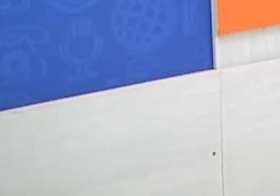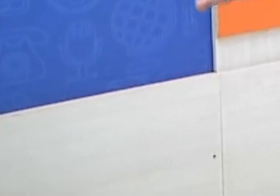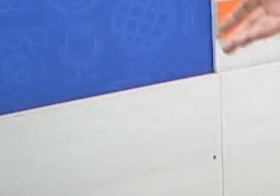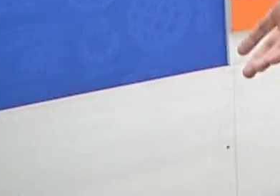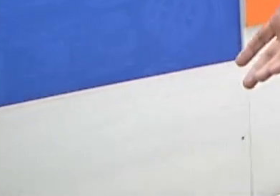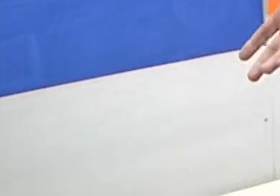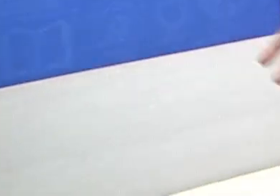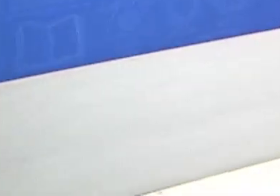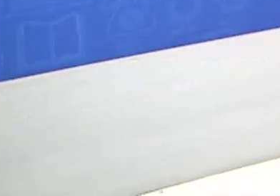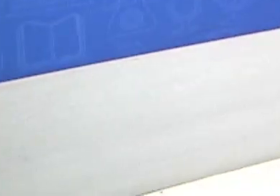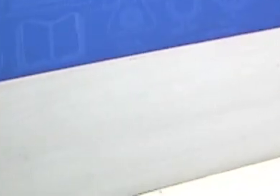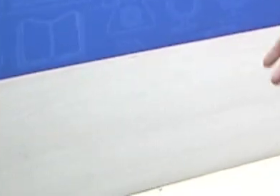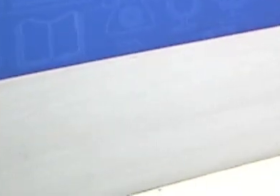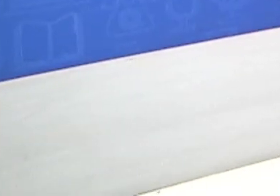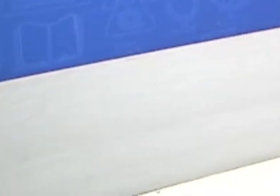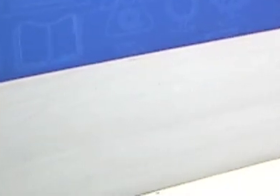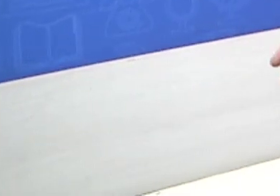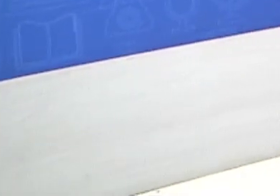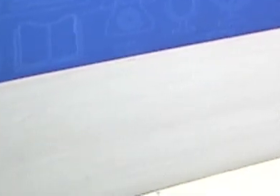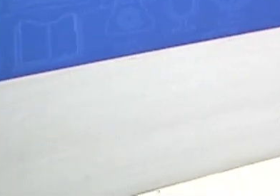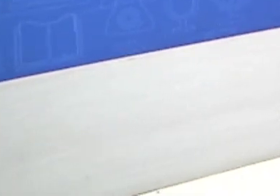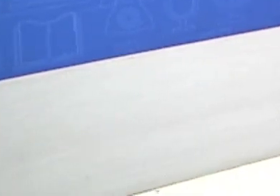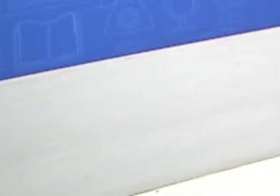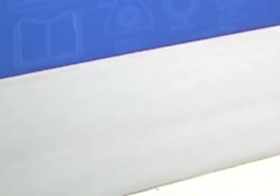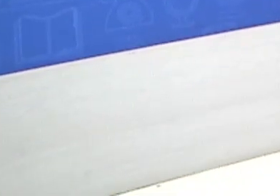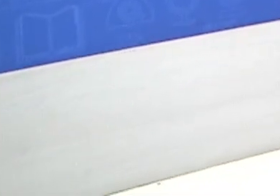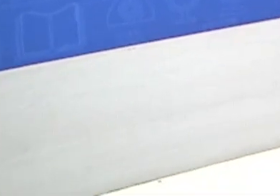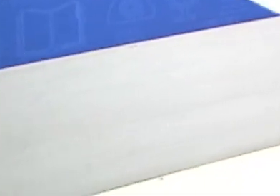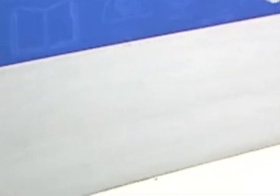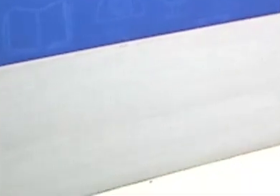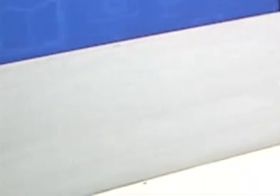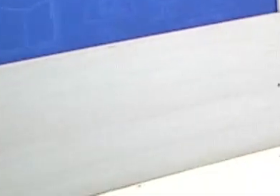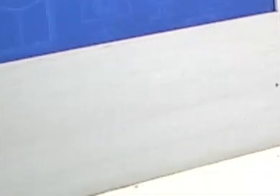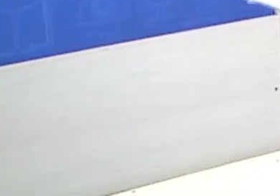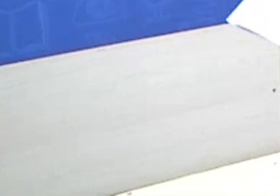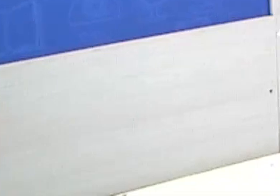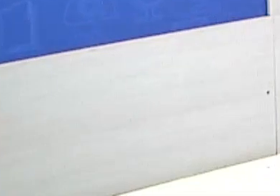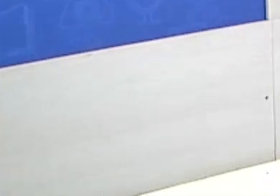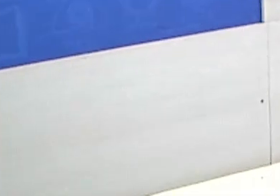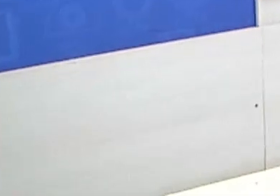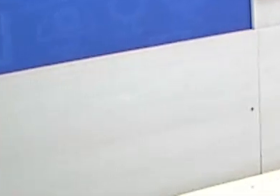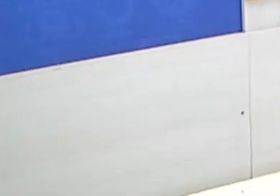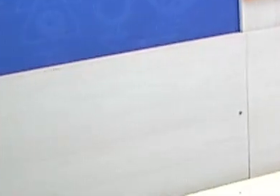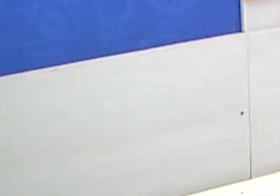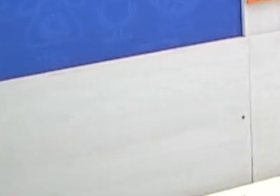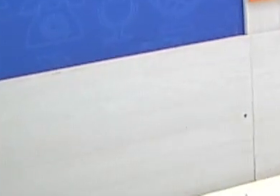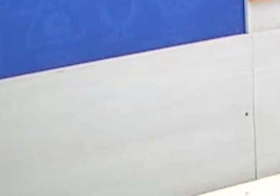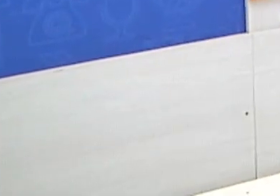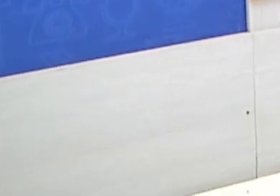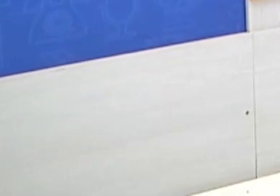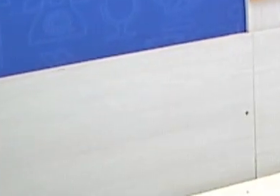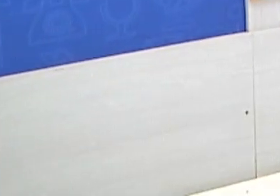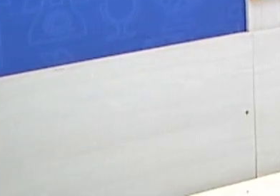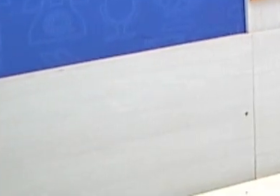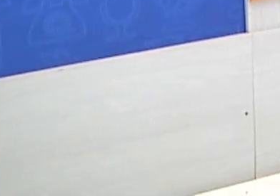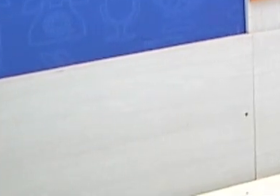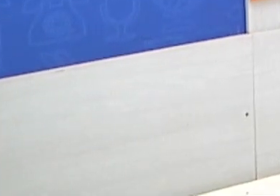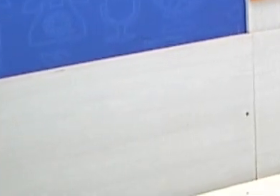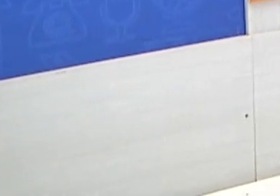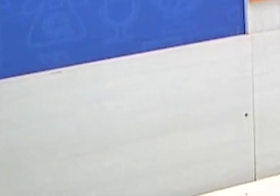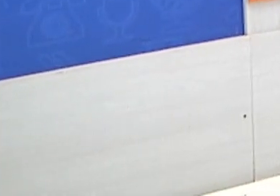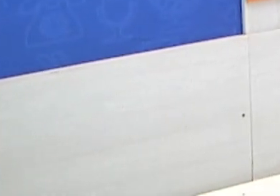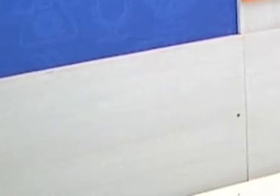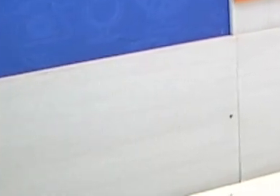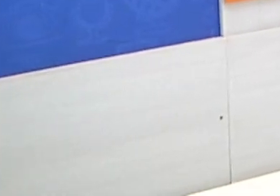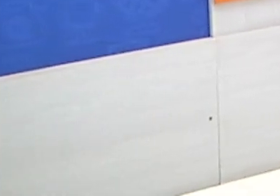Vocês pensavam que era quem? Sou eu, abestados! Tô de volta aqui na TV Guanaré. A partir de